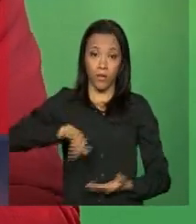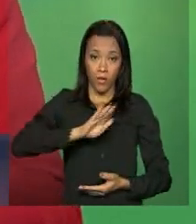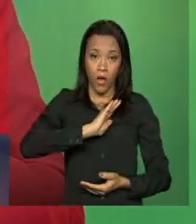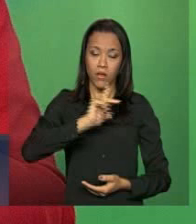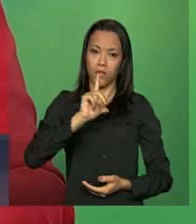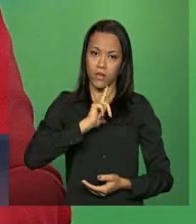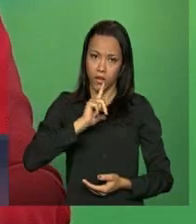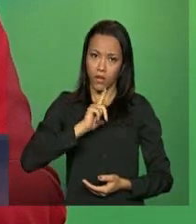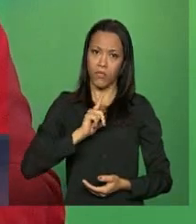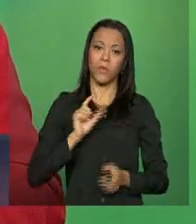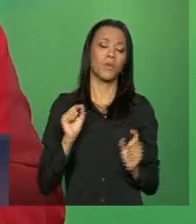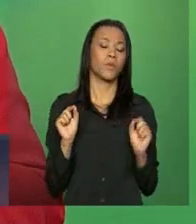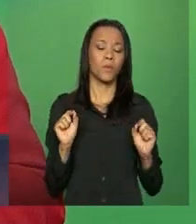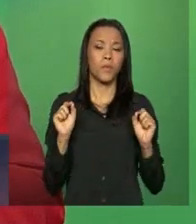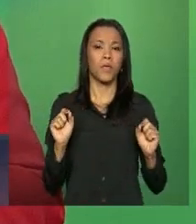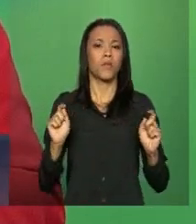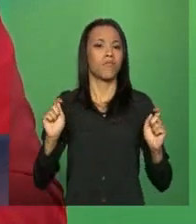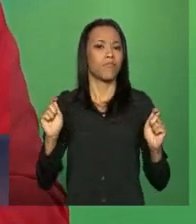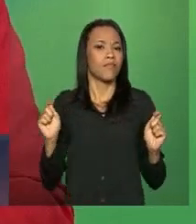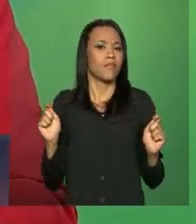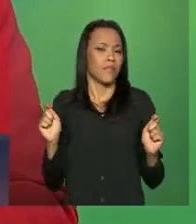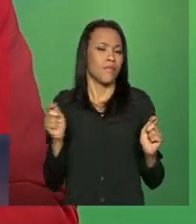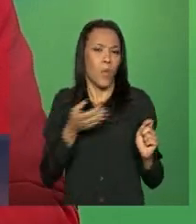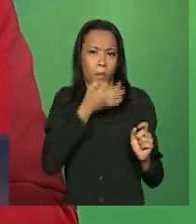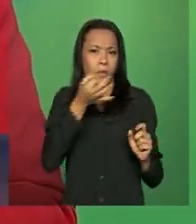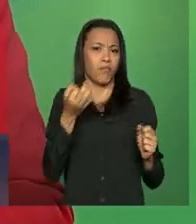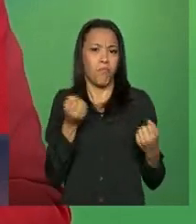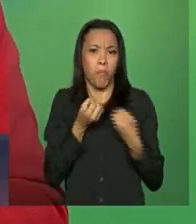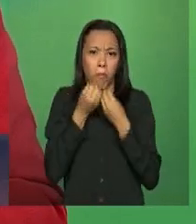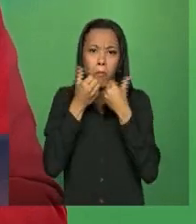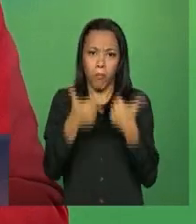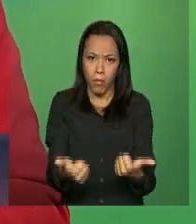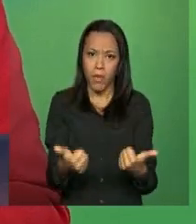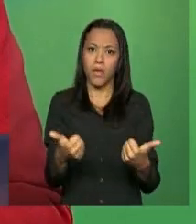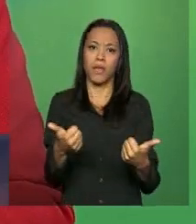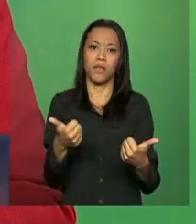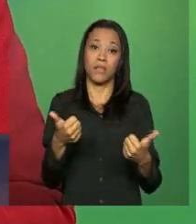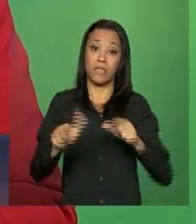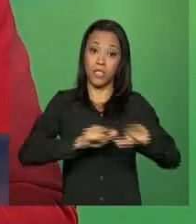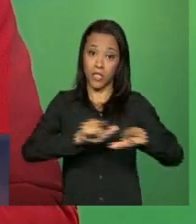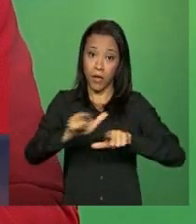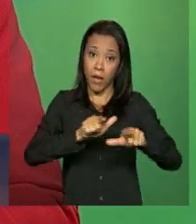um potencial de nos posicionar bem nesse setor.